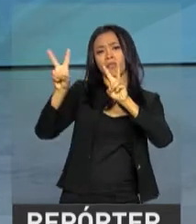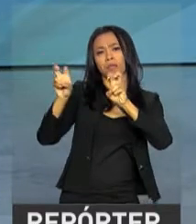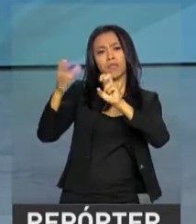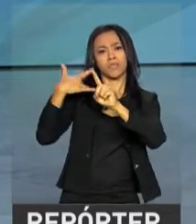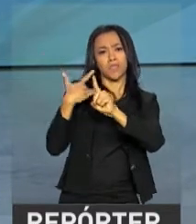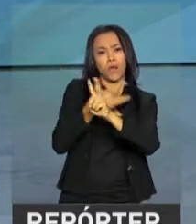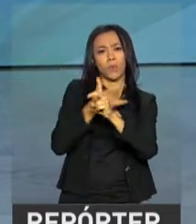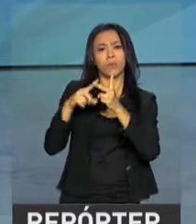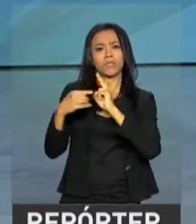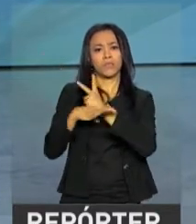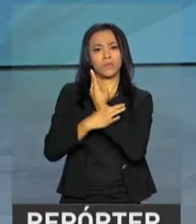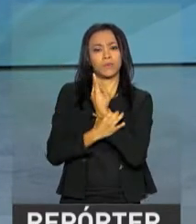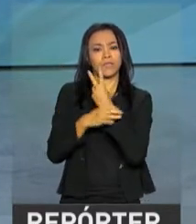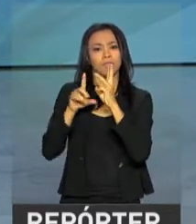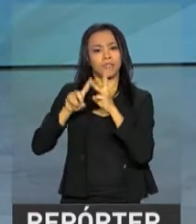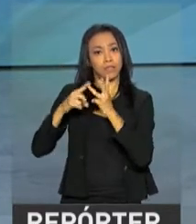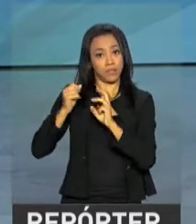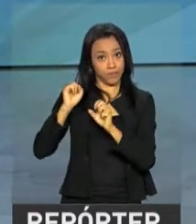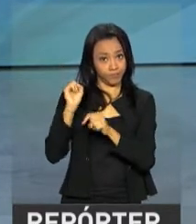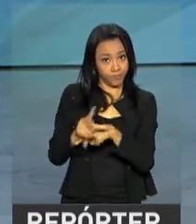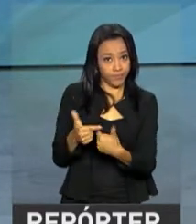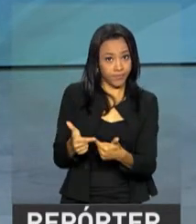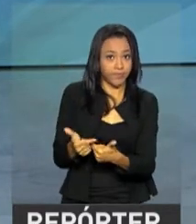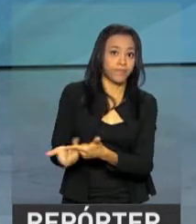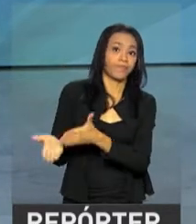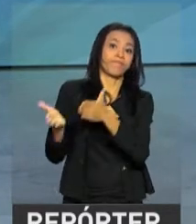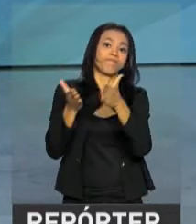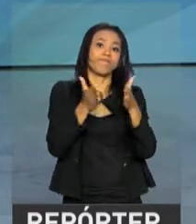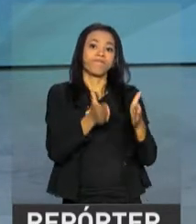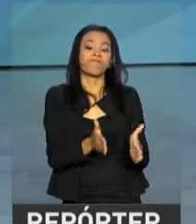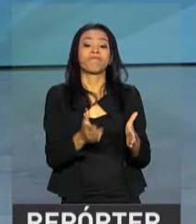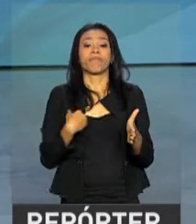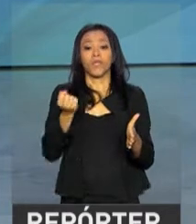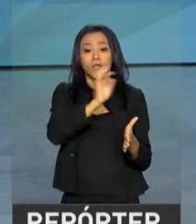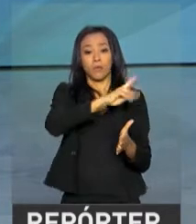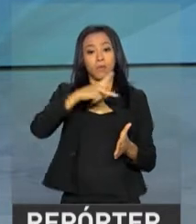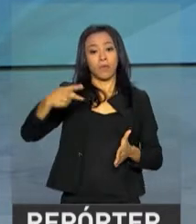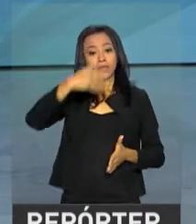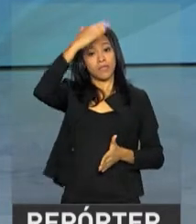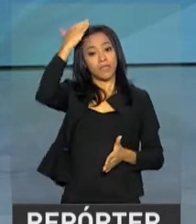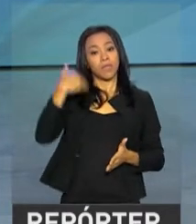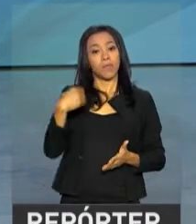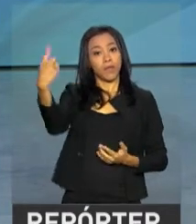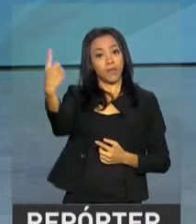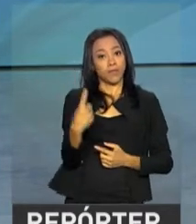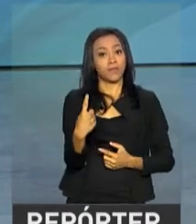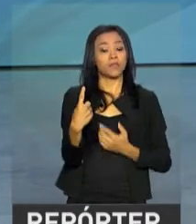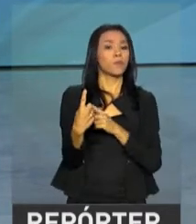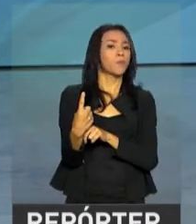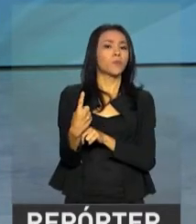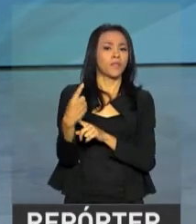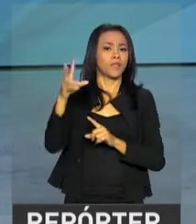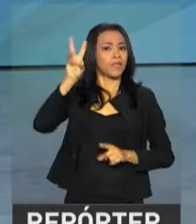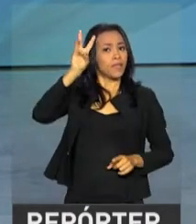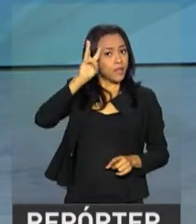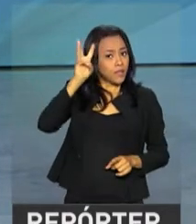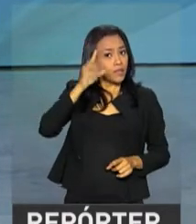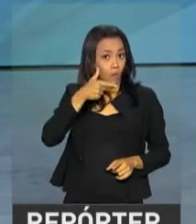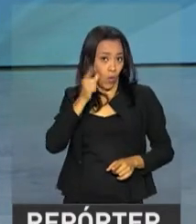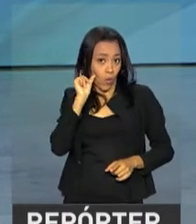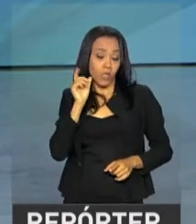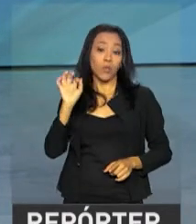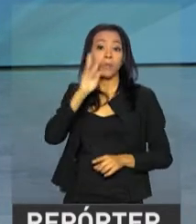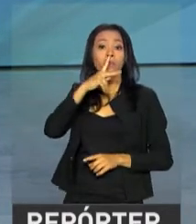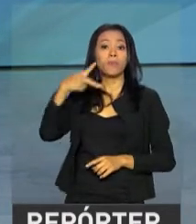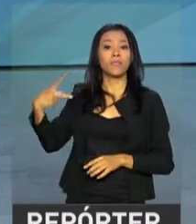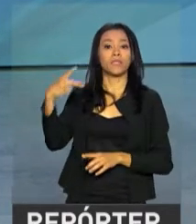saúde, segurança pública e empregos. E o presidente Michel Temer recebeu nesta terça-feira aqui em Brasília o presidente da Colômbia, Juan